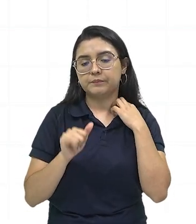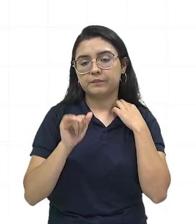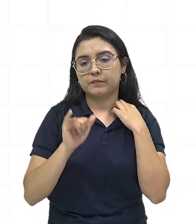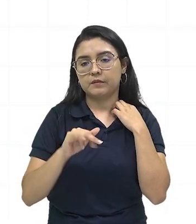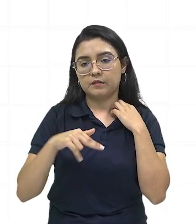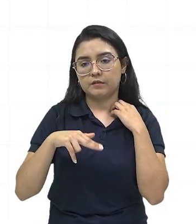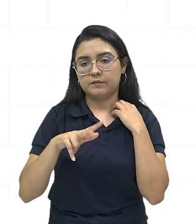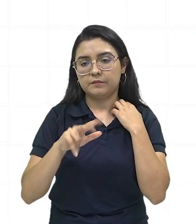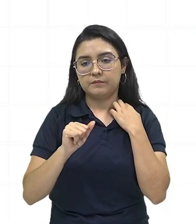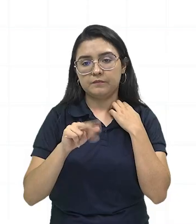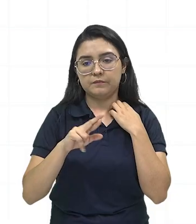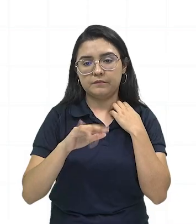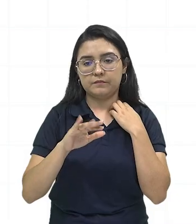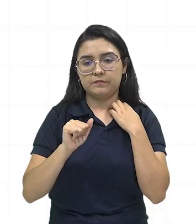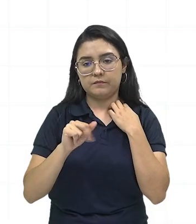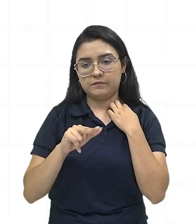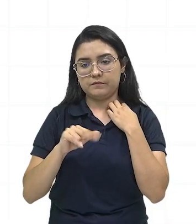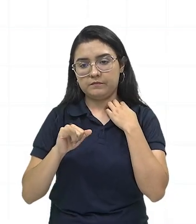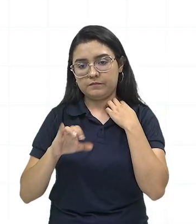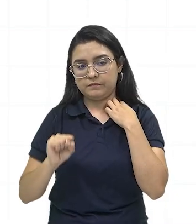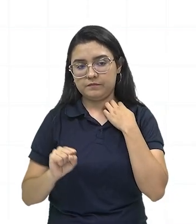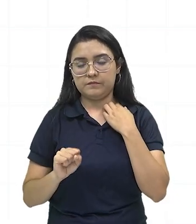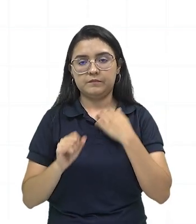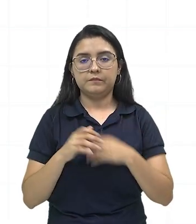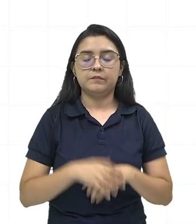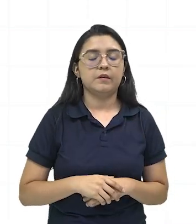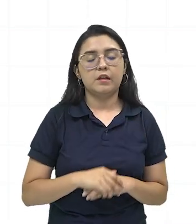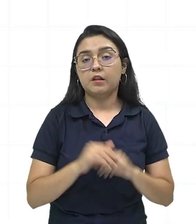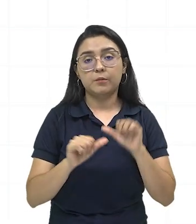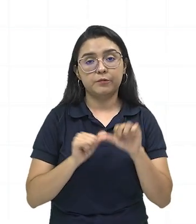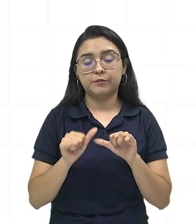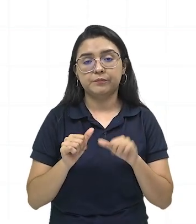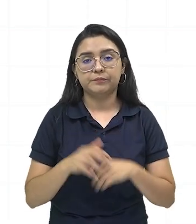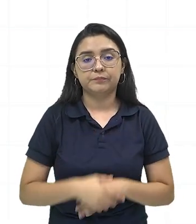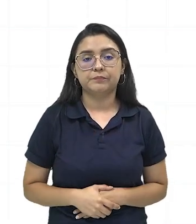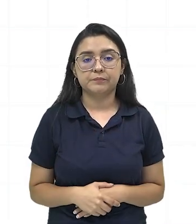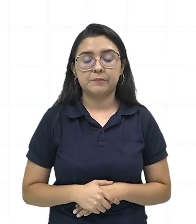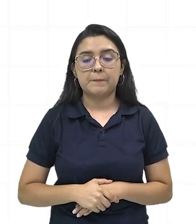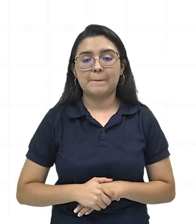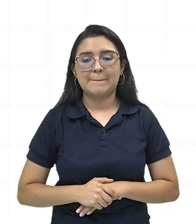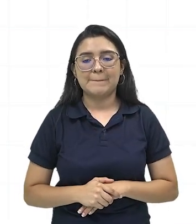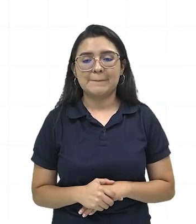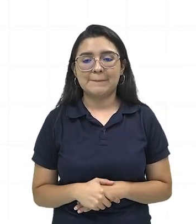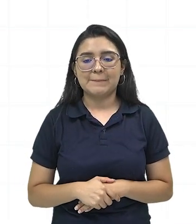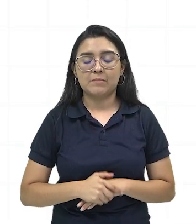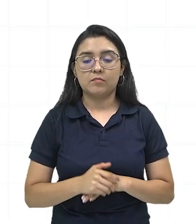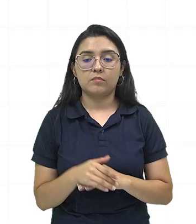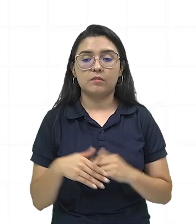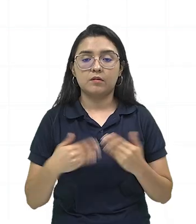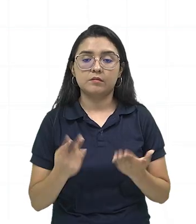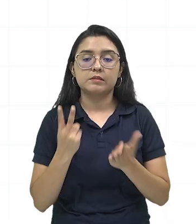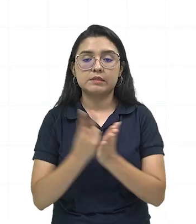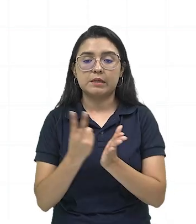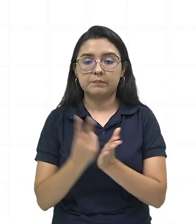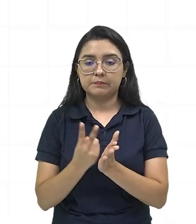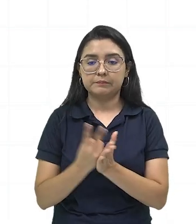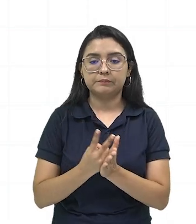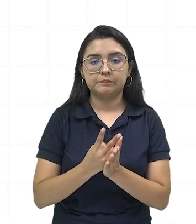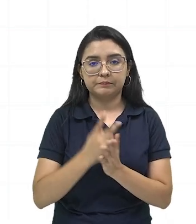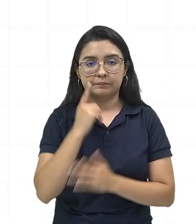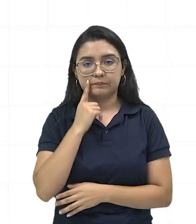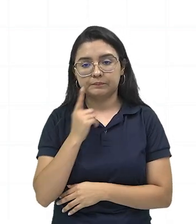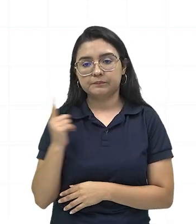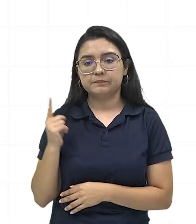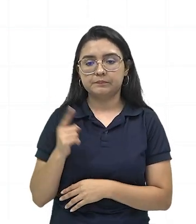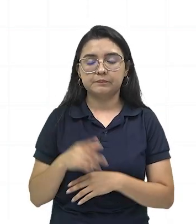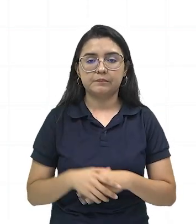invariáveis. Olha ali o nosso prefixo in, é o de negação, então, ou seja, que não vai variar. Ele sempre vai estar